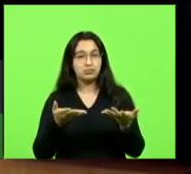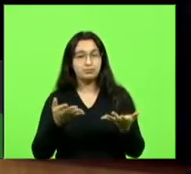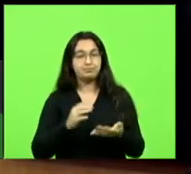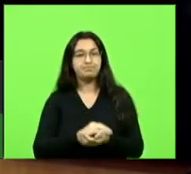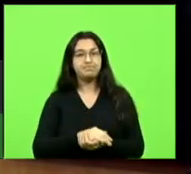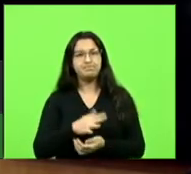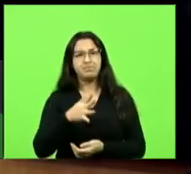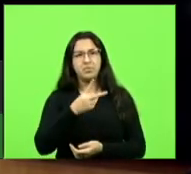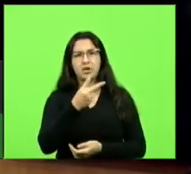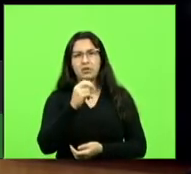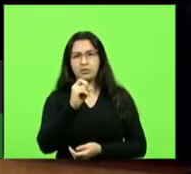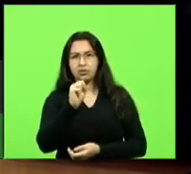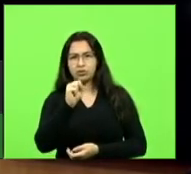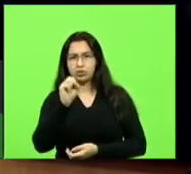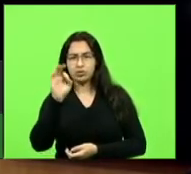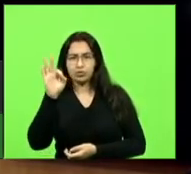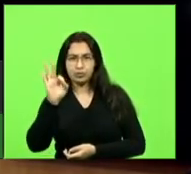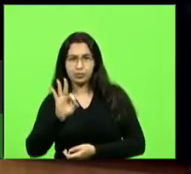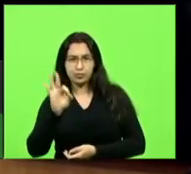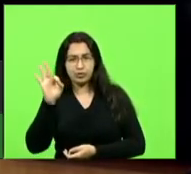28%, portanto,